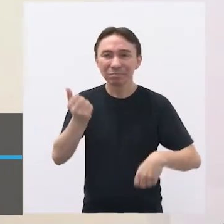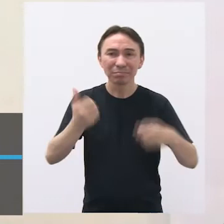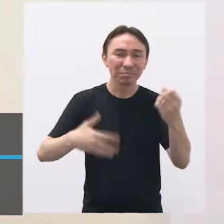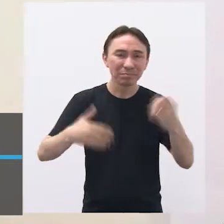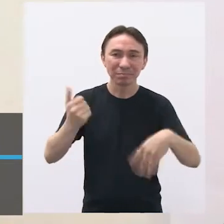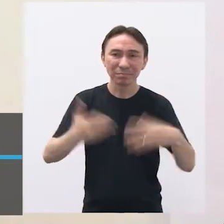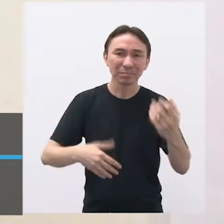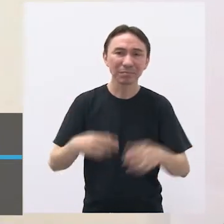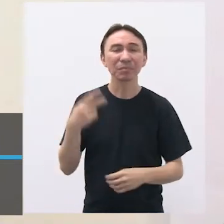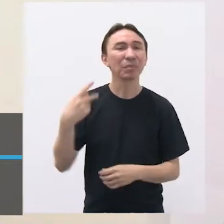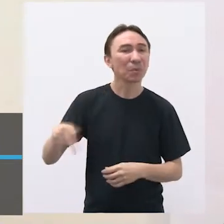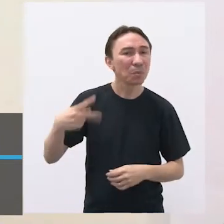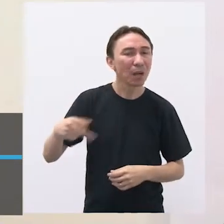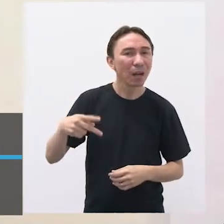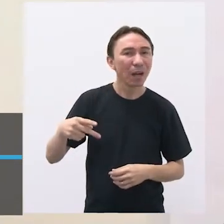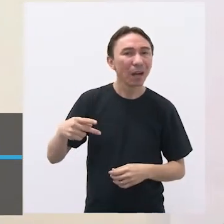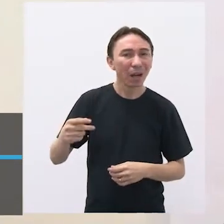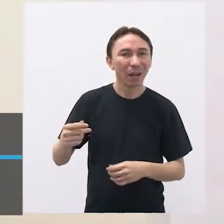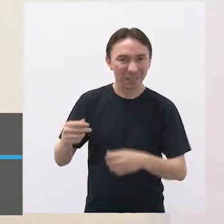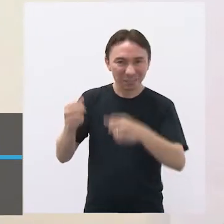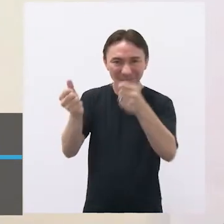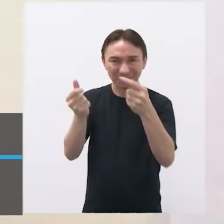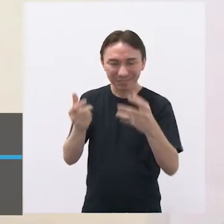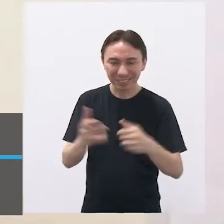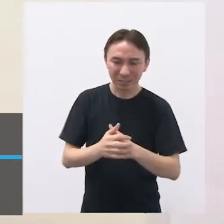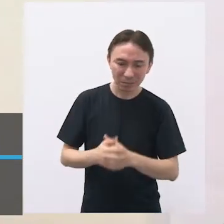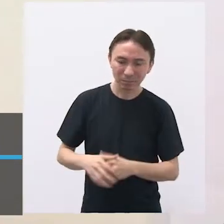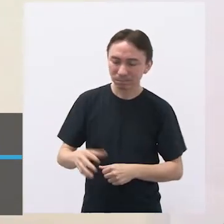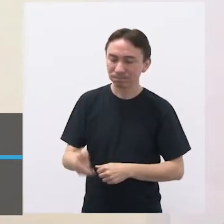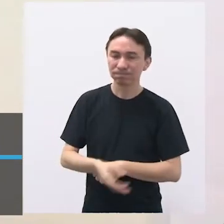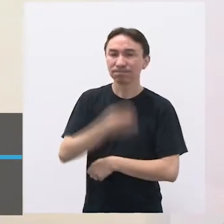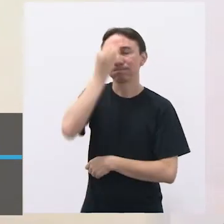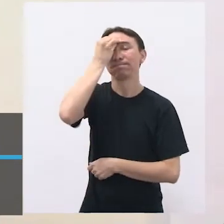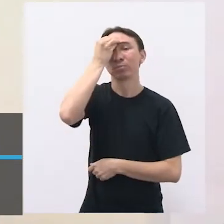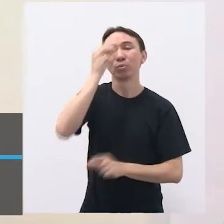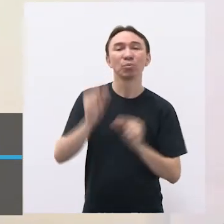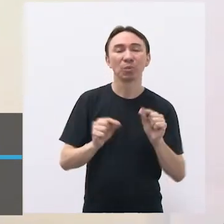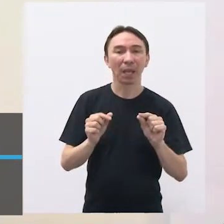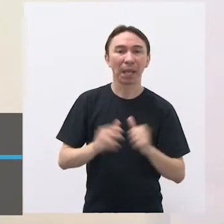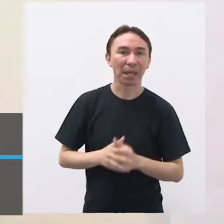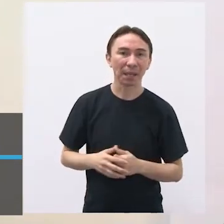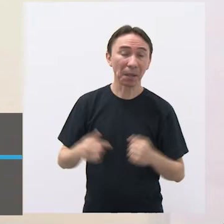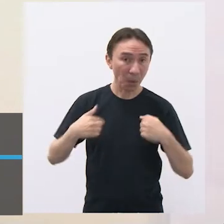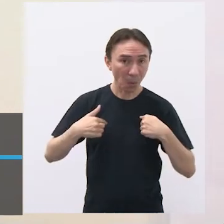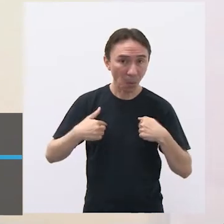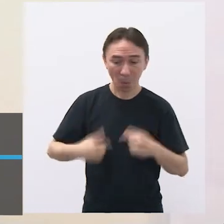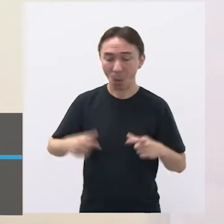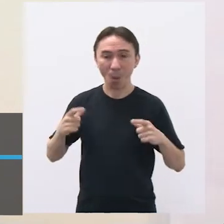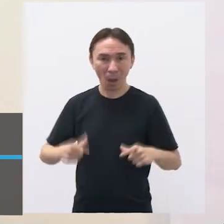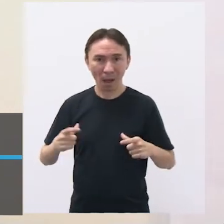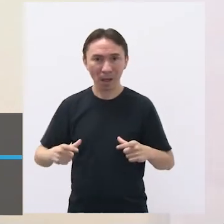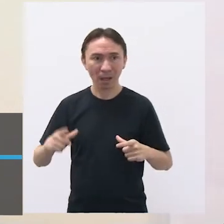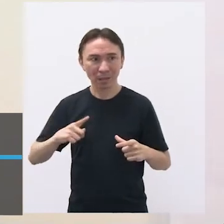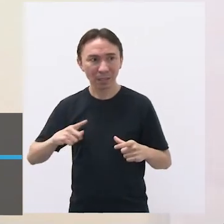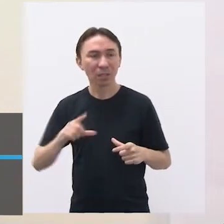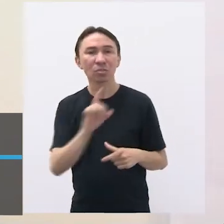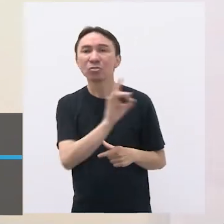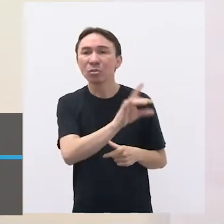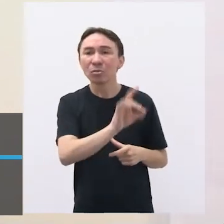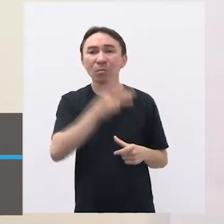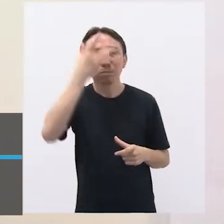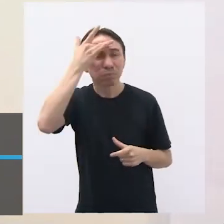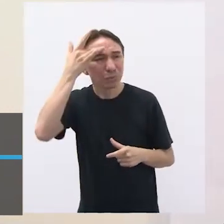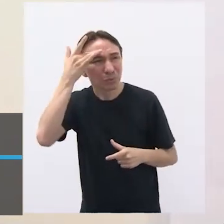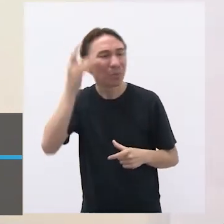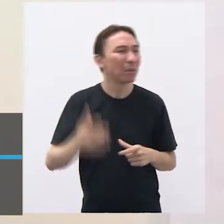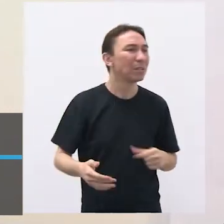para mim, Raquel, algo que a gente tem que sempre pensar. Eu estou num lugar em que só tem brancos, deve